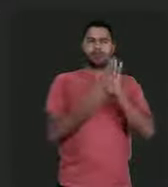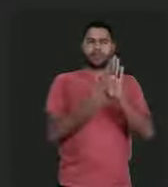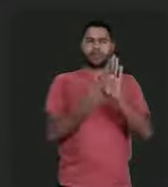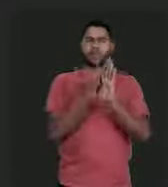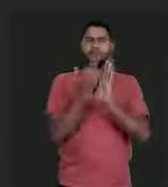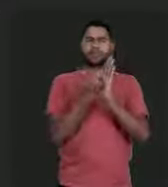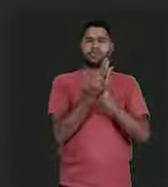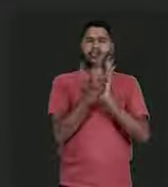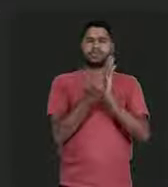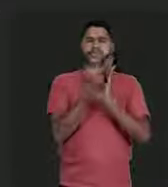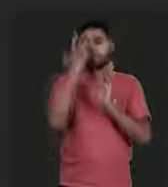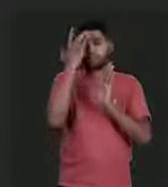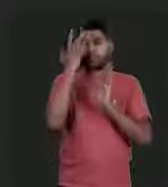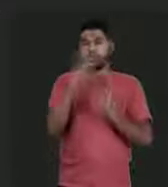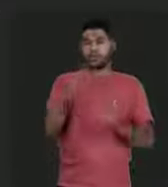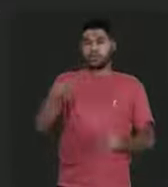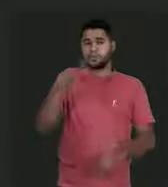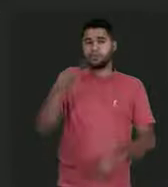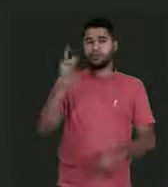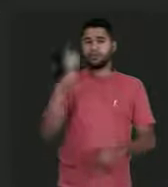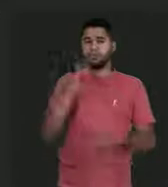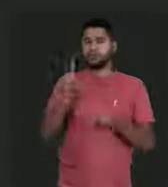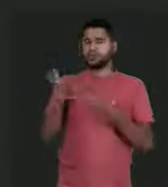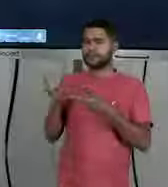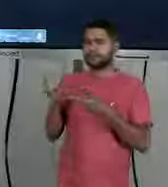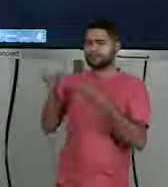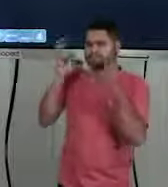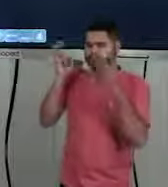que eu acho que vai ficar mais fácil para a gente poder visualizar.